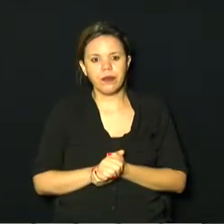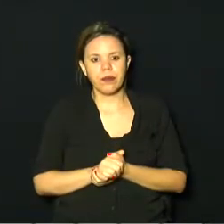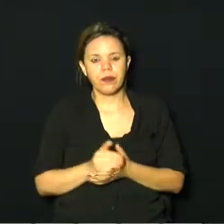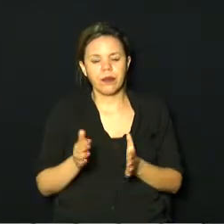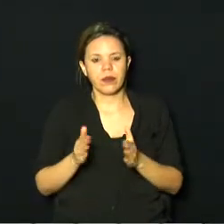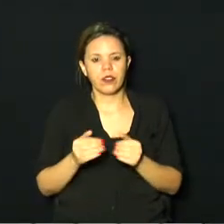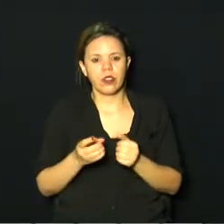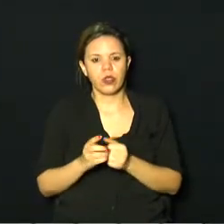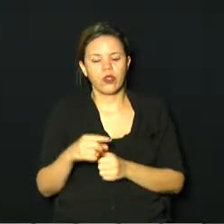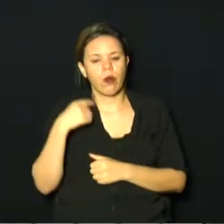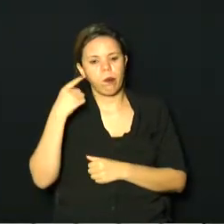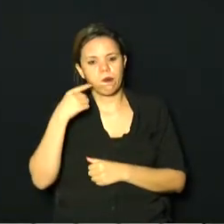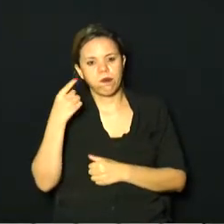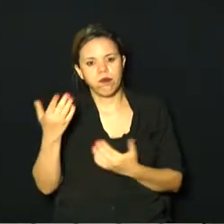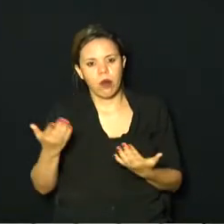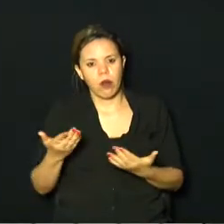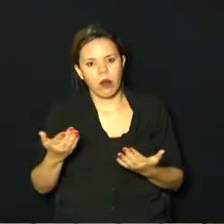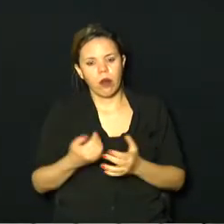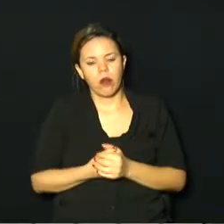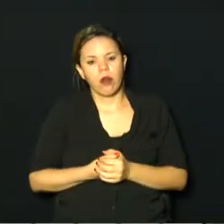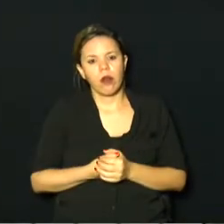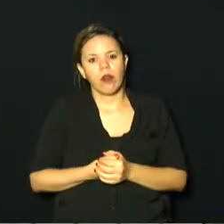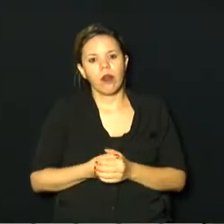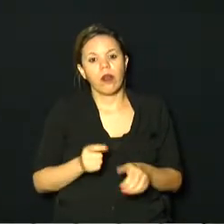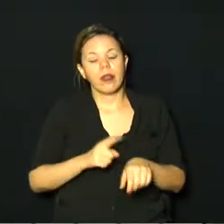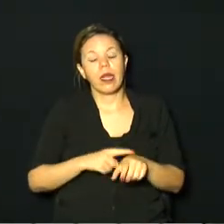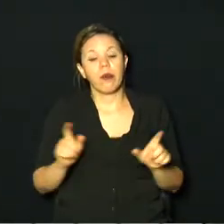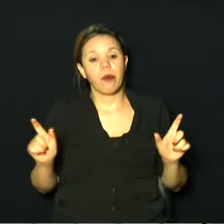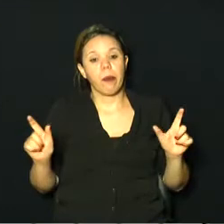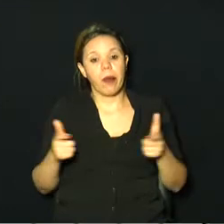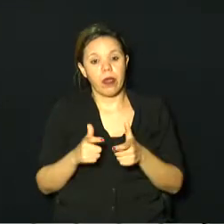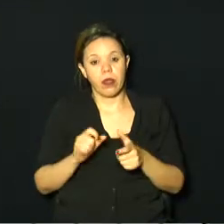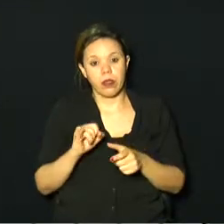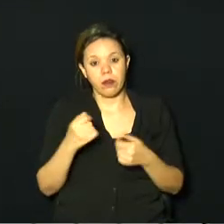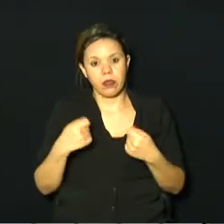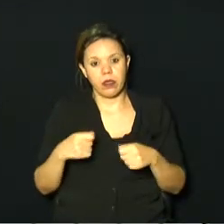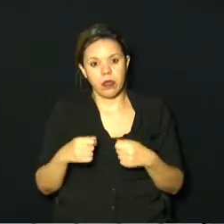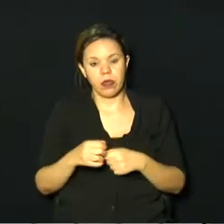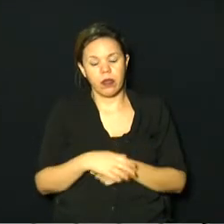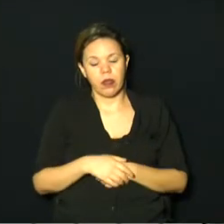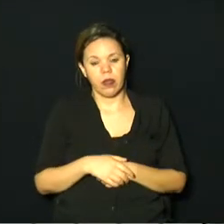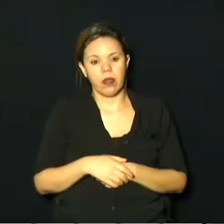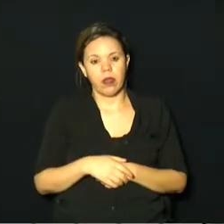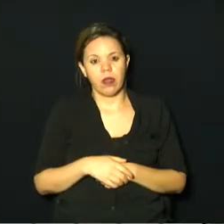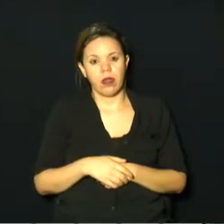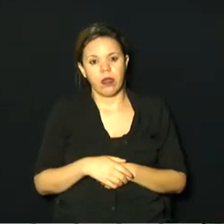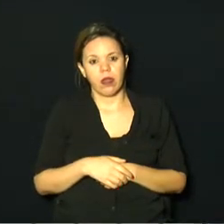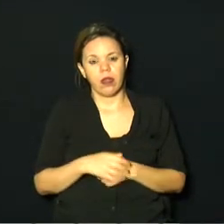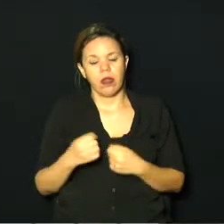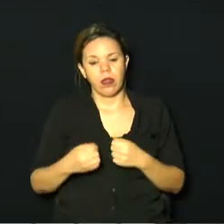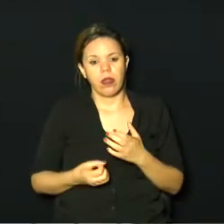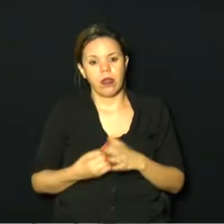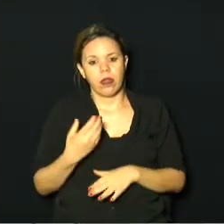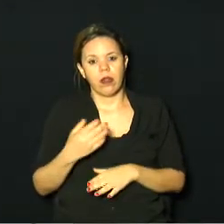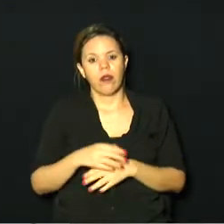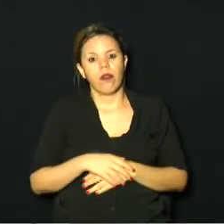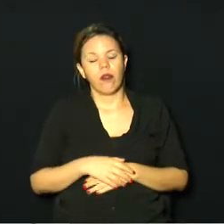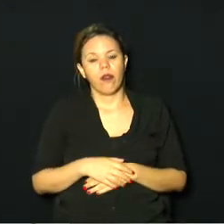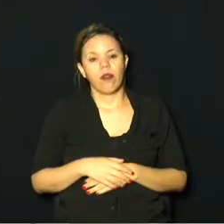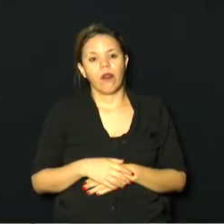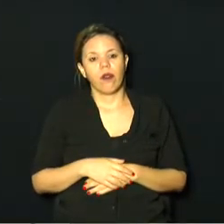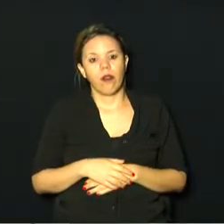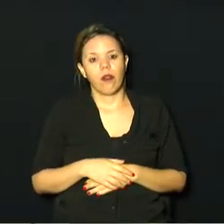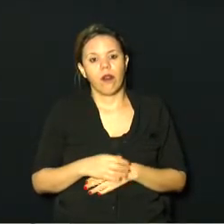que a gente pudesse ter claro, um tempo menor, mas se precisar, a gente, na segunda rodada, abriríamos mais um tempo